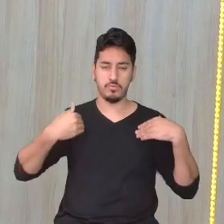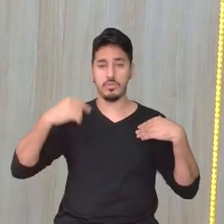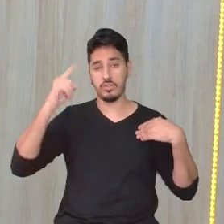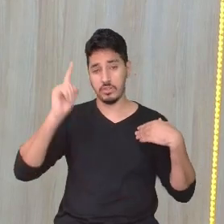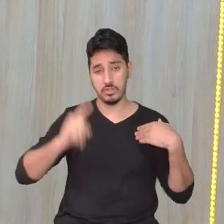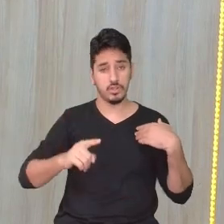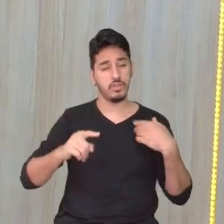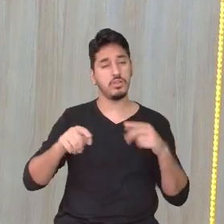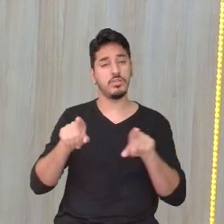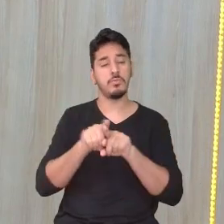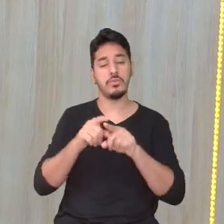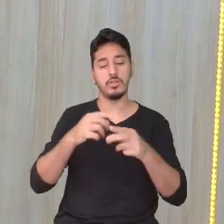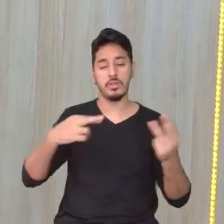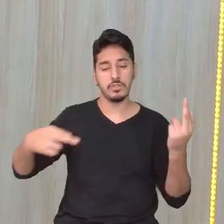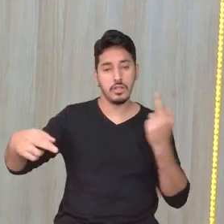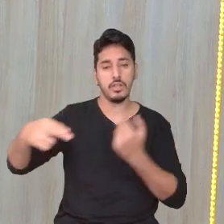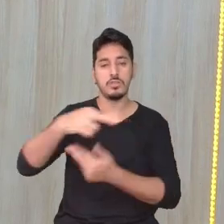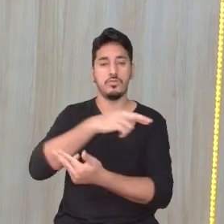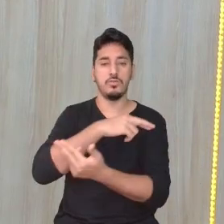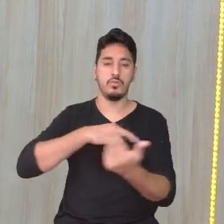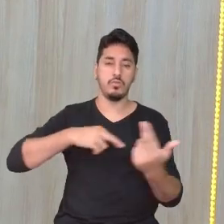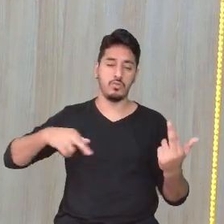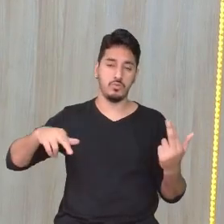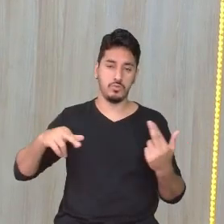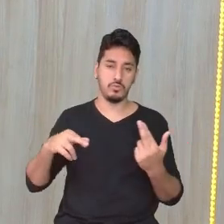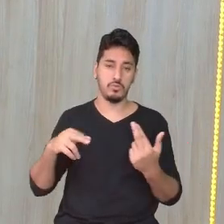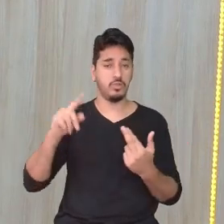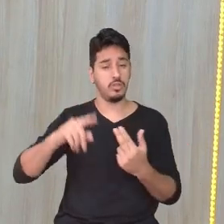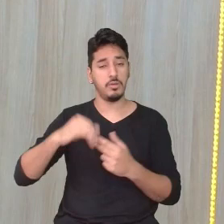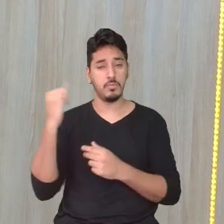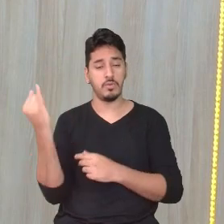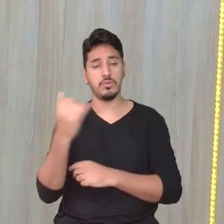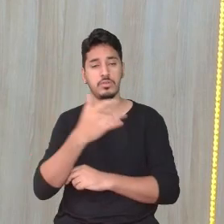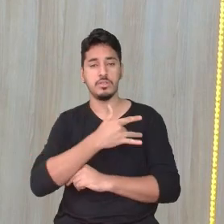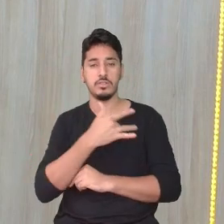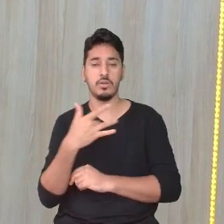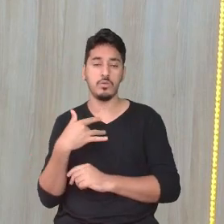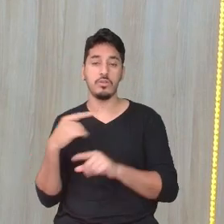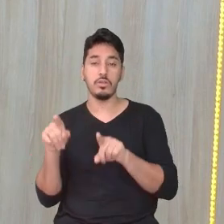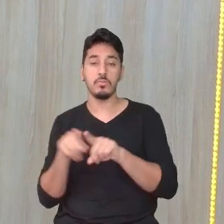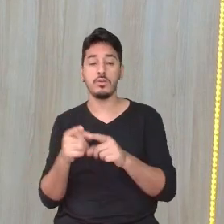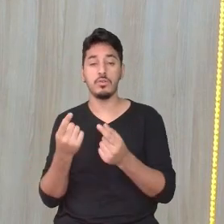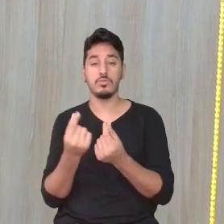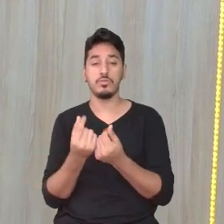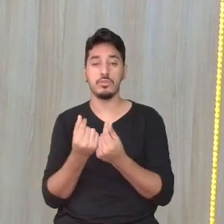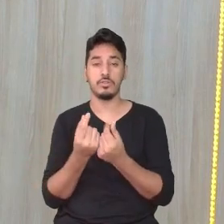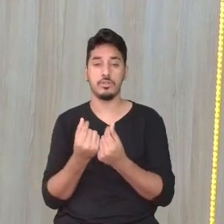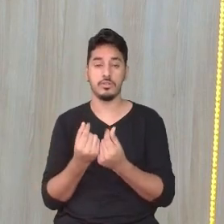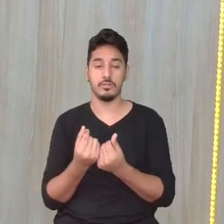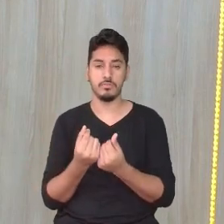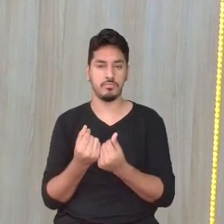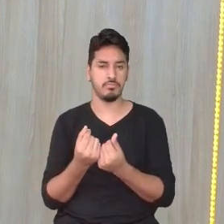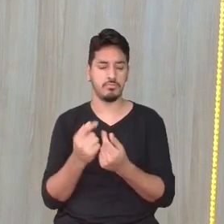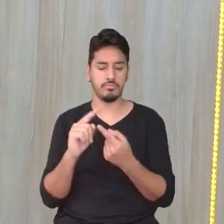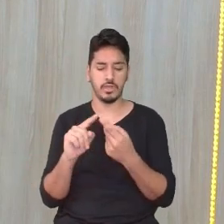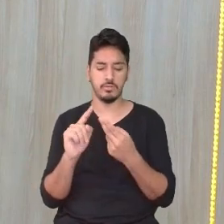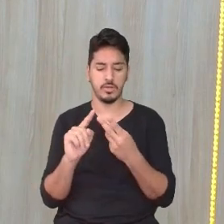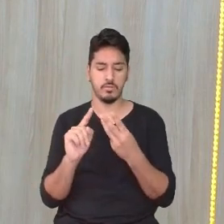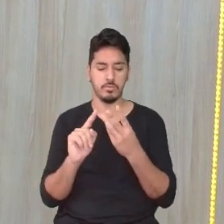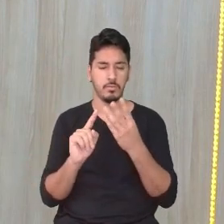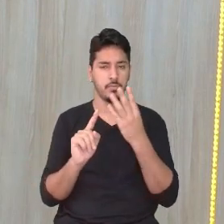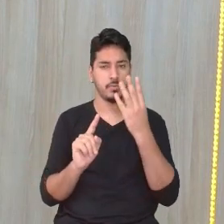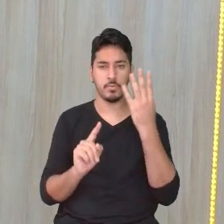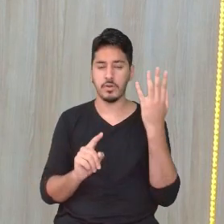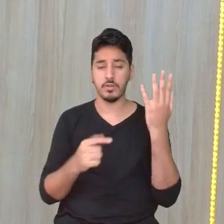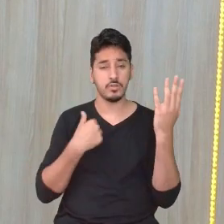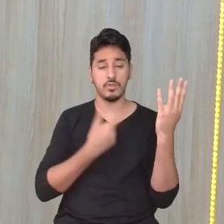a saúde das relações que a gente tem, que é tão importante quanto a saúde econômica. Então, tudo isso e muito mais, porque a